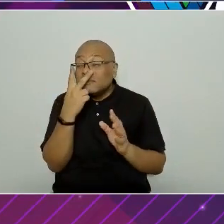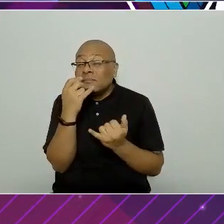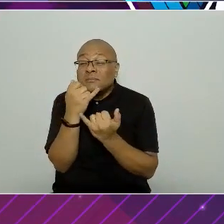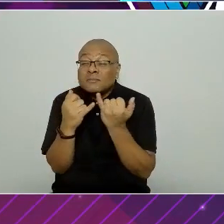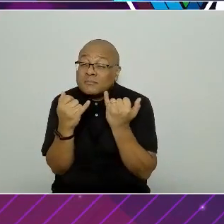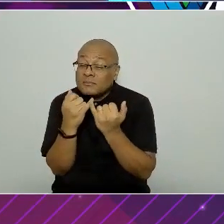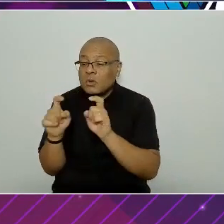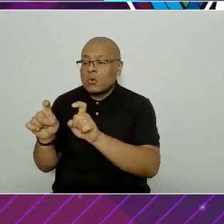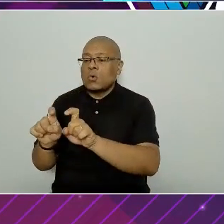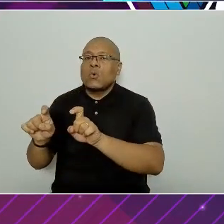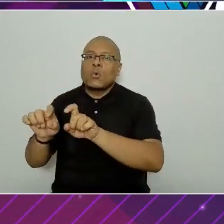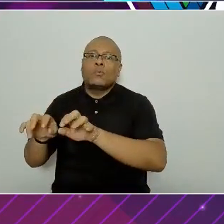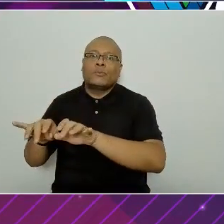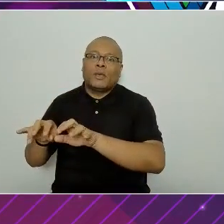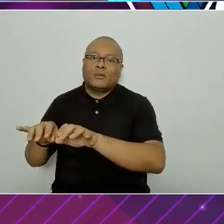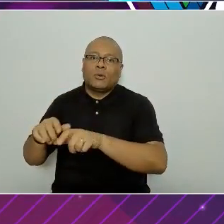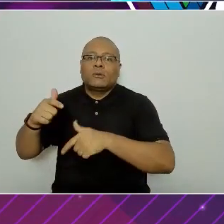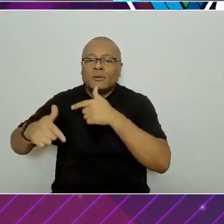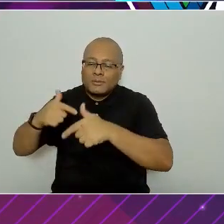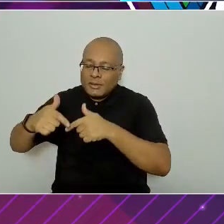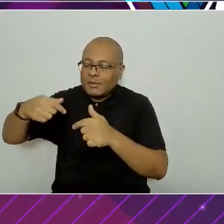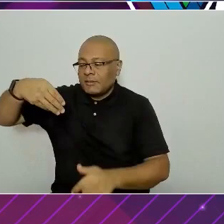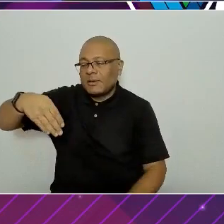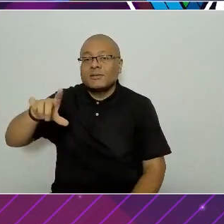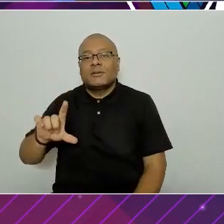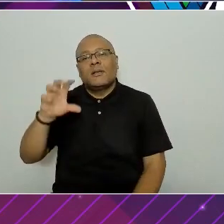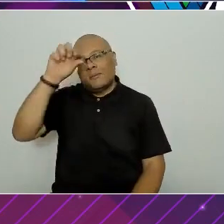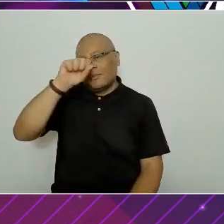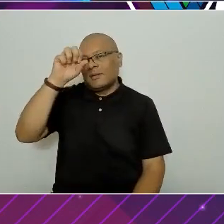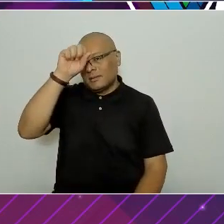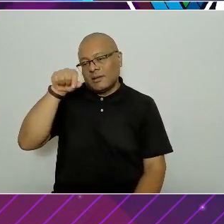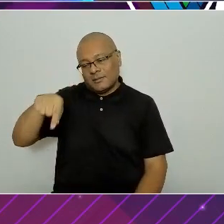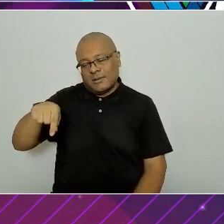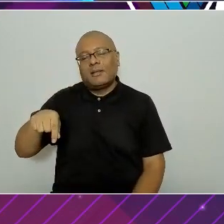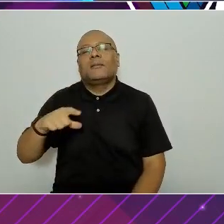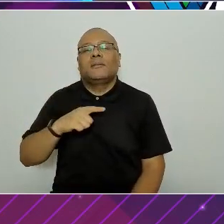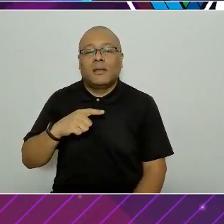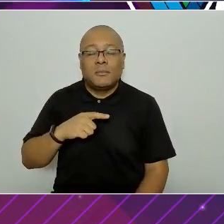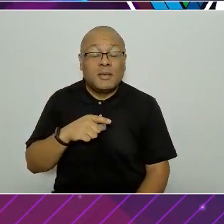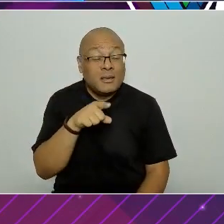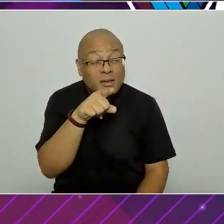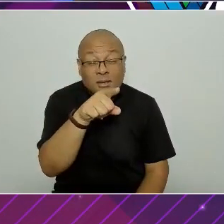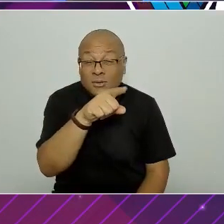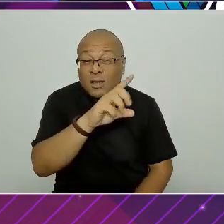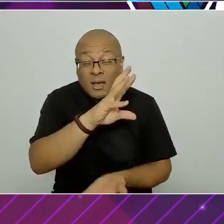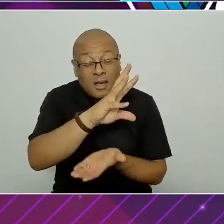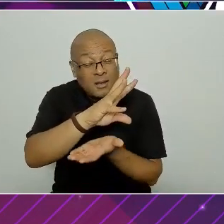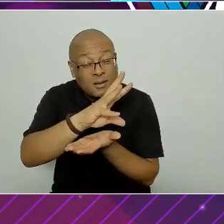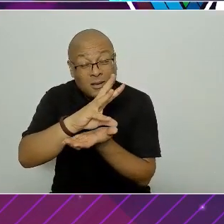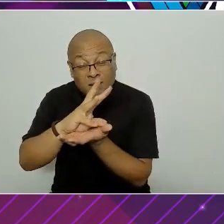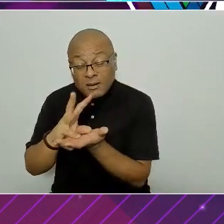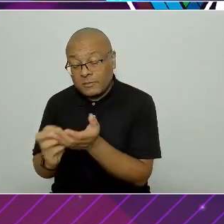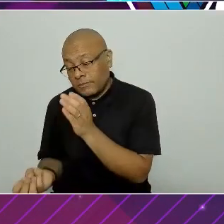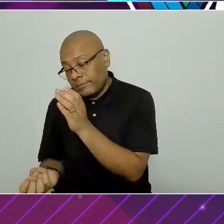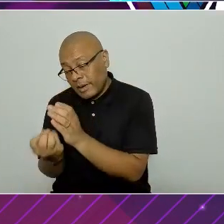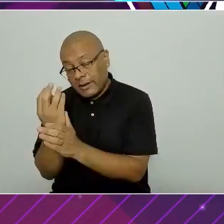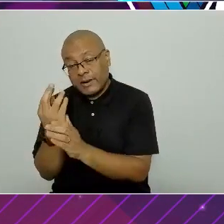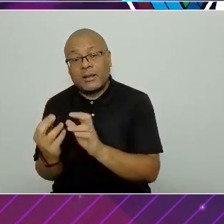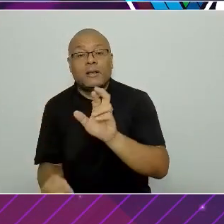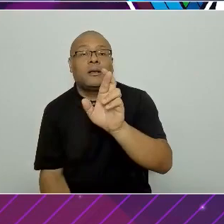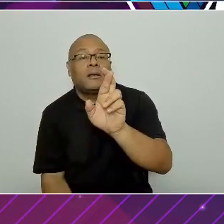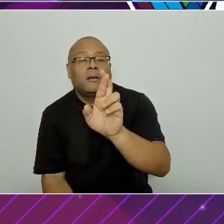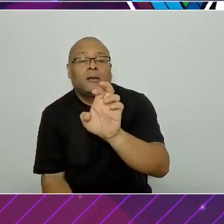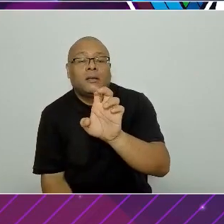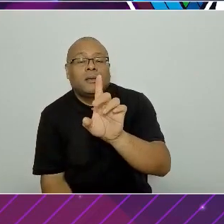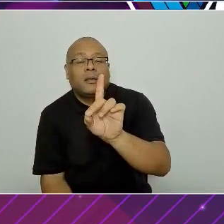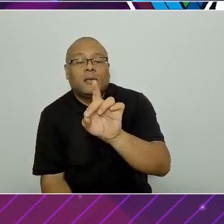ao fluxo de tratamento de informações. Então, isso serviu muito de inspiração para o desenvolvimento de redes neurais, né? Foi isso